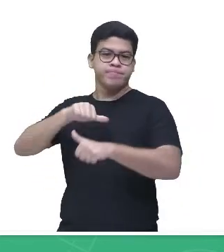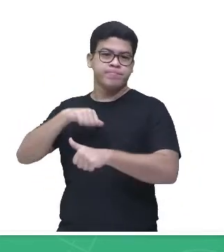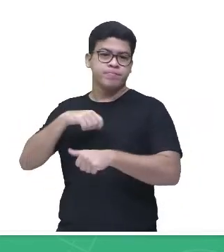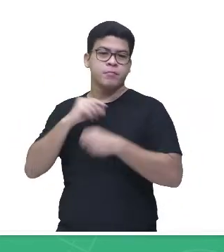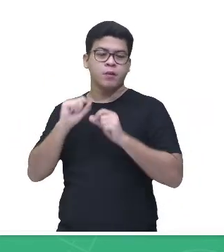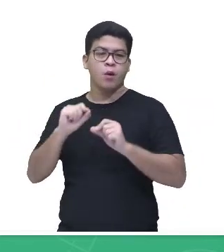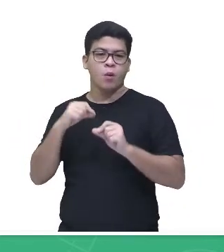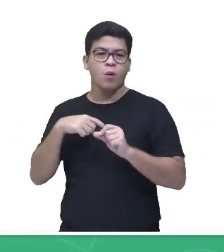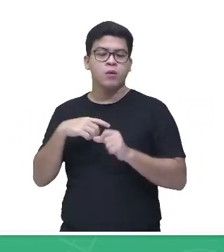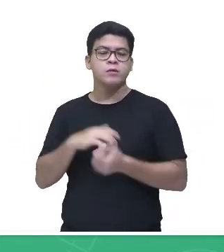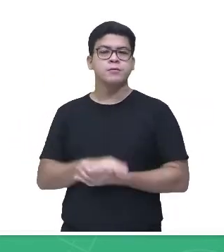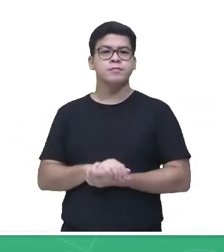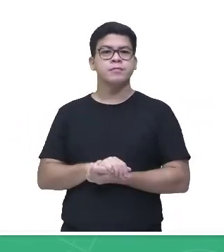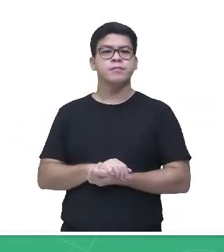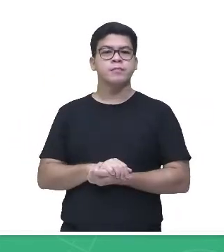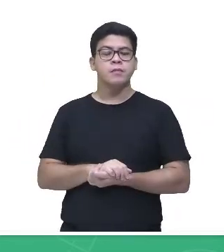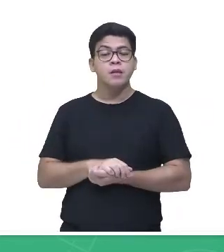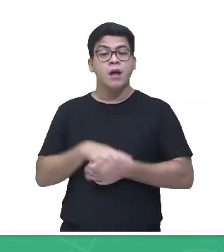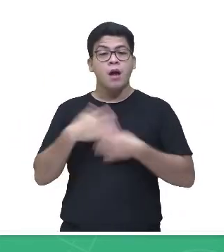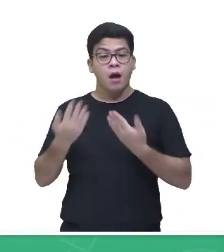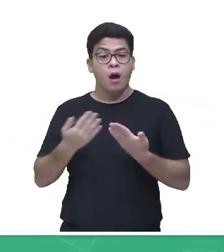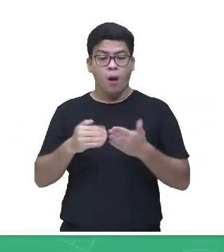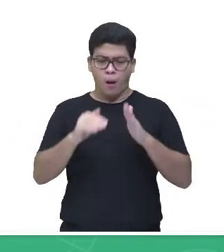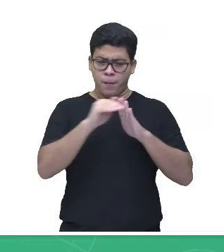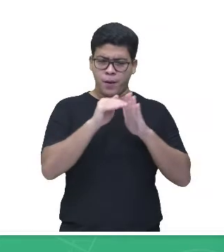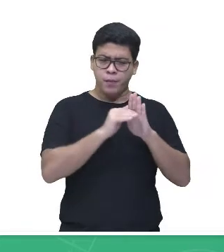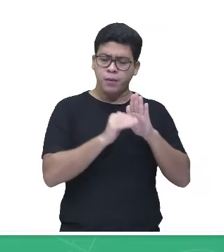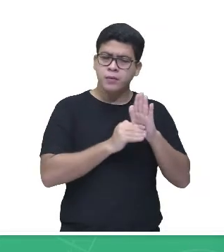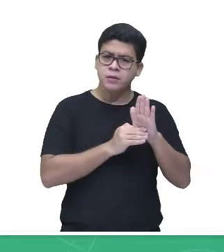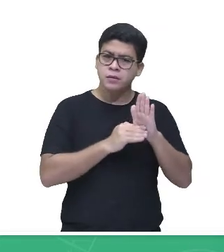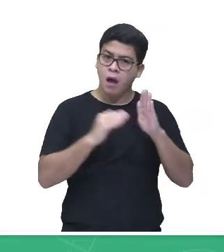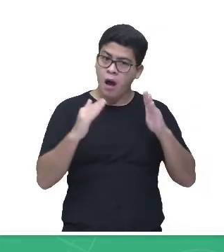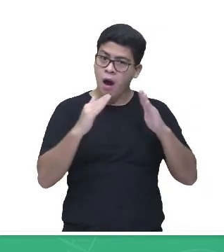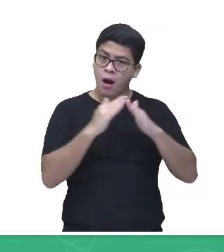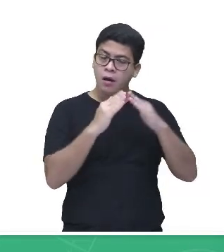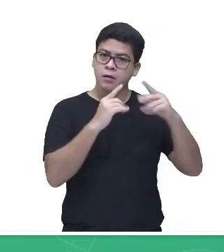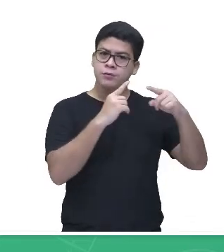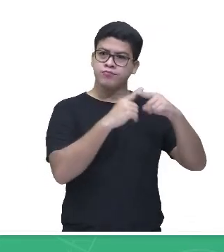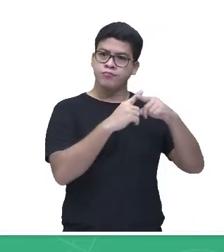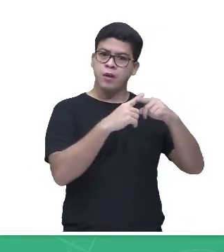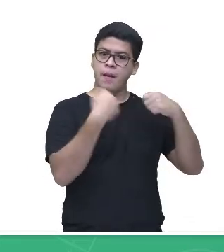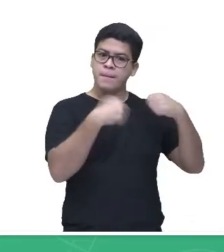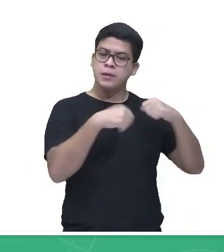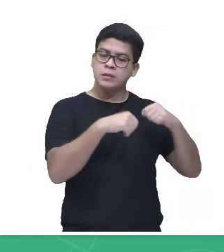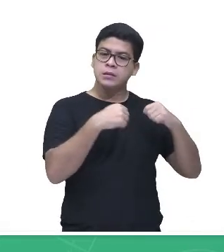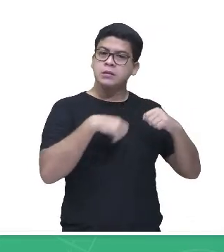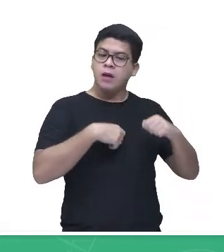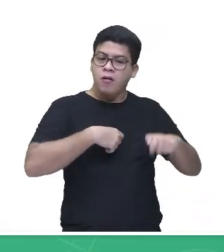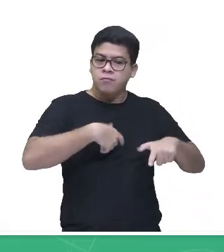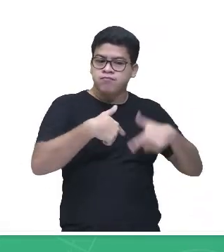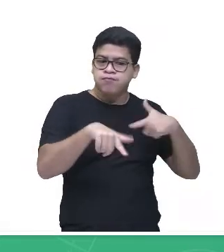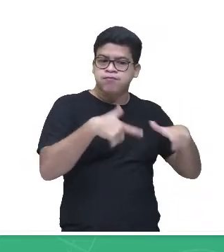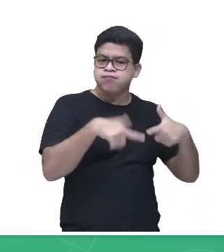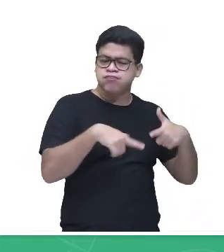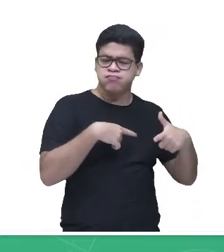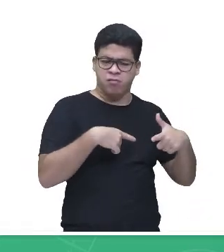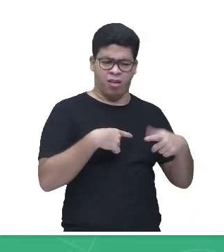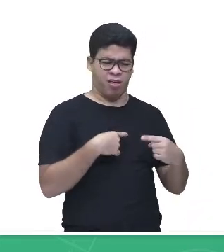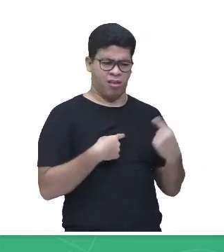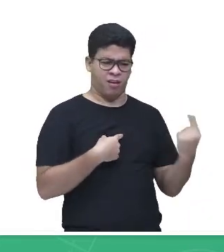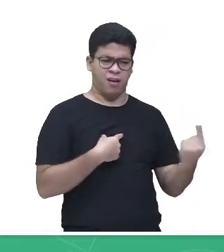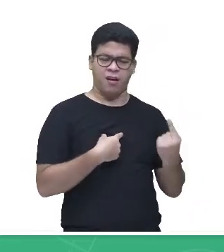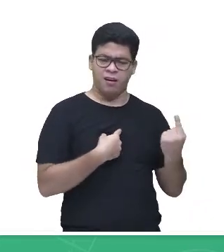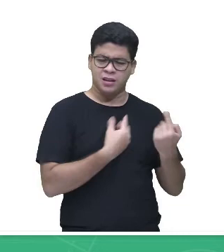que José fez foi o seguinte: ele instituiu a igreja a trabalhar para o Estado. Então, agora vocês não estão mais aqui